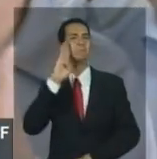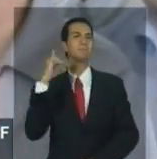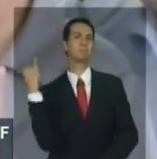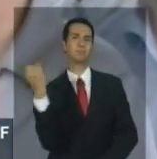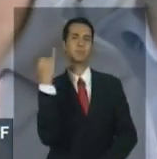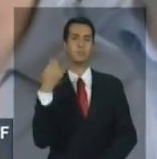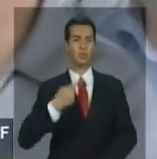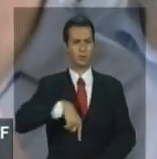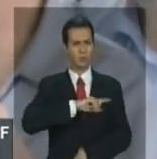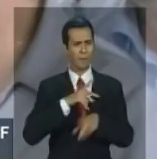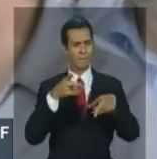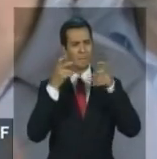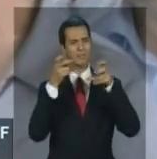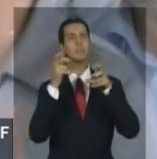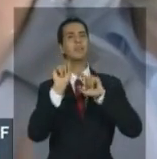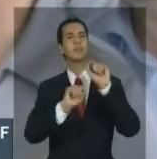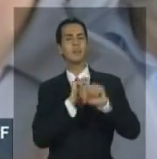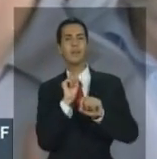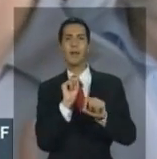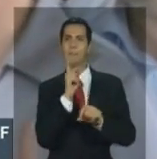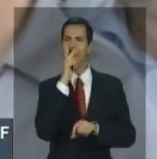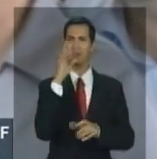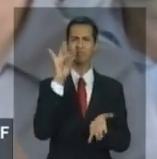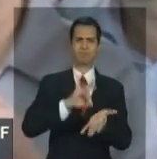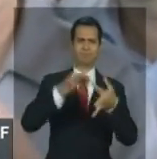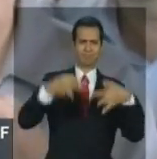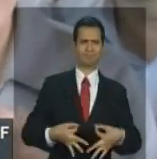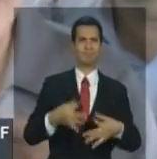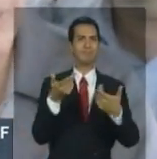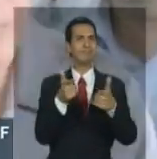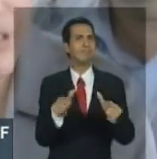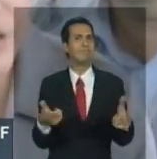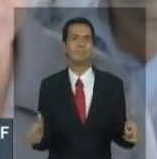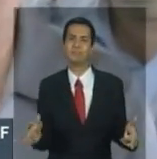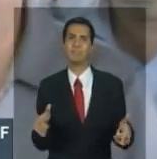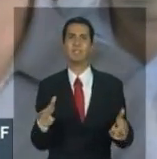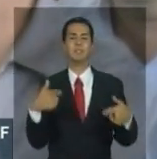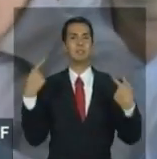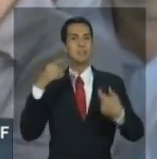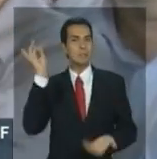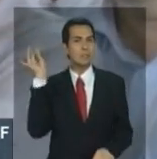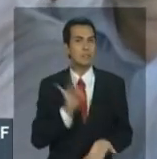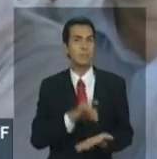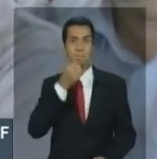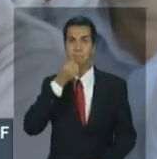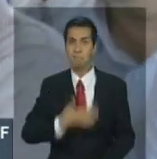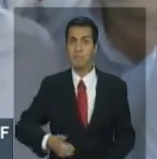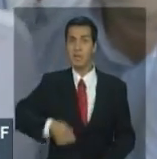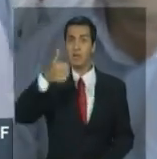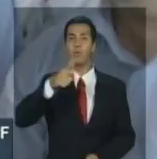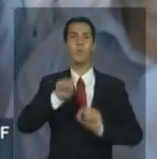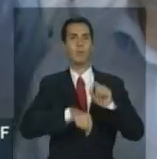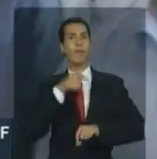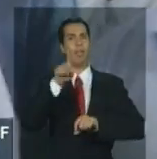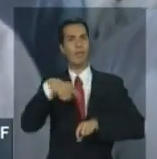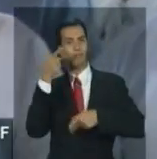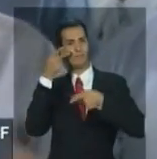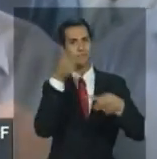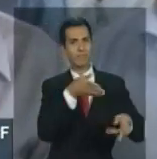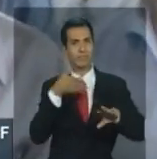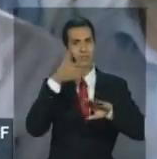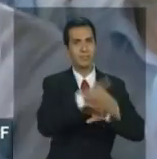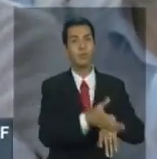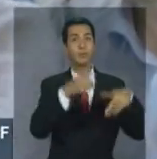nós percebemos é que ela não é tão real. Ela não é tão efetiva. Quando nós chegamos aqui, falando